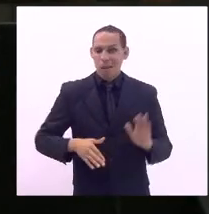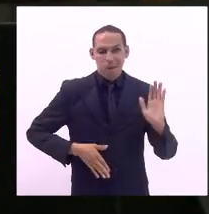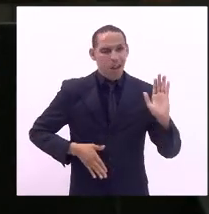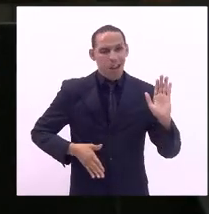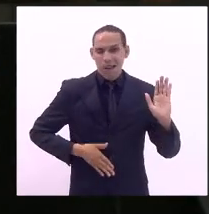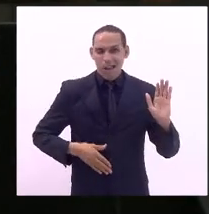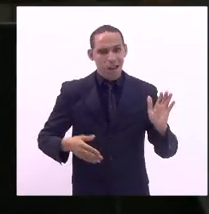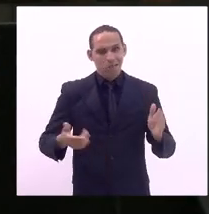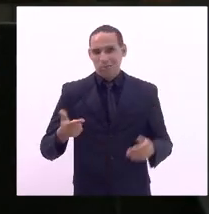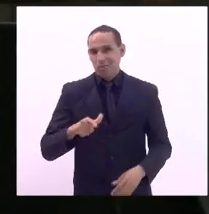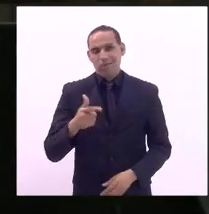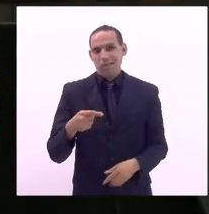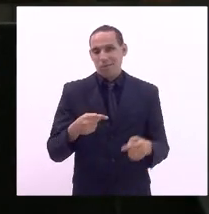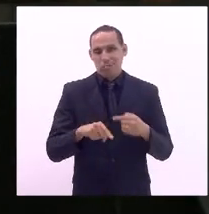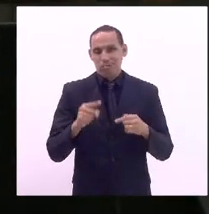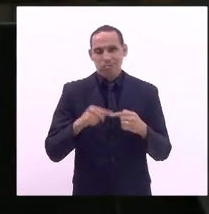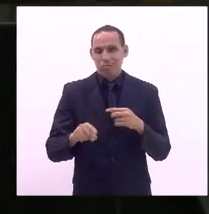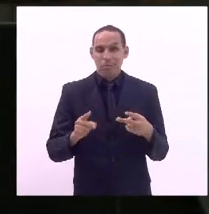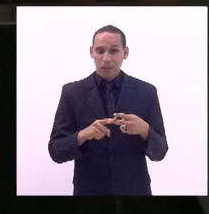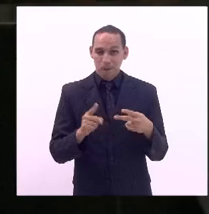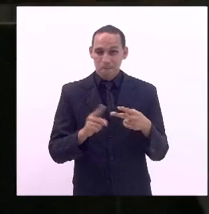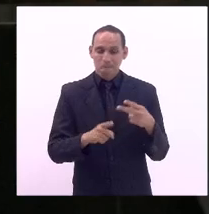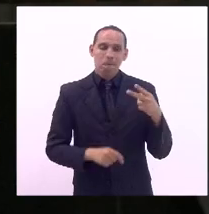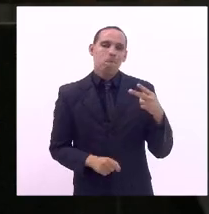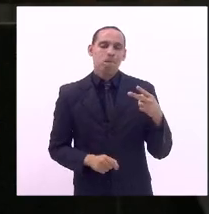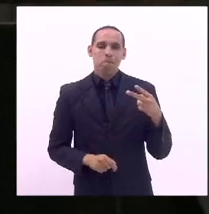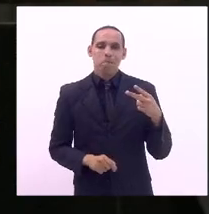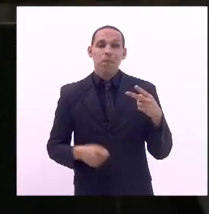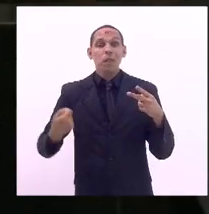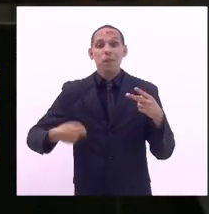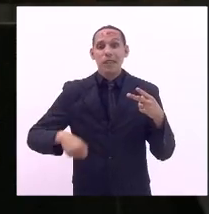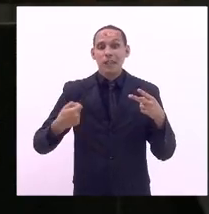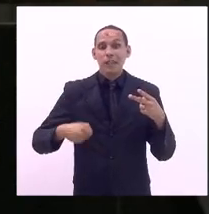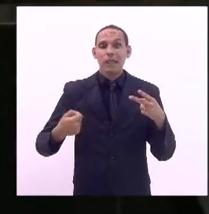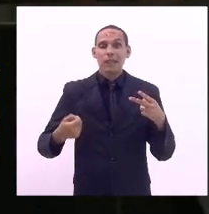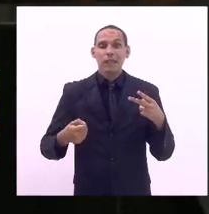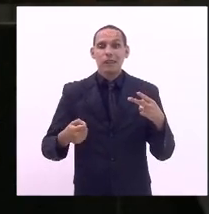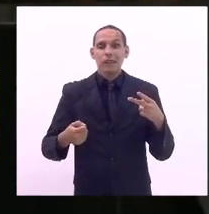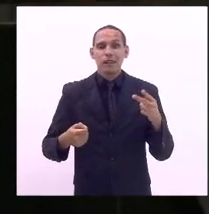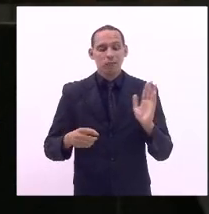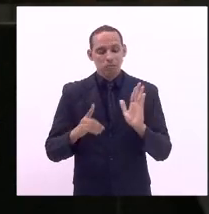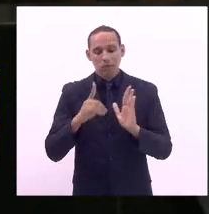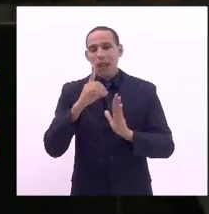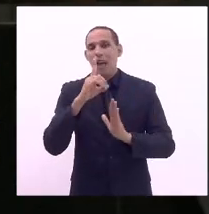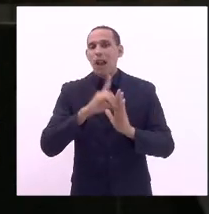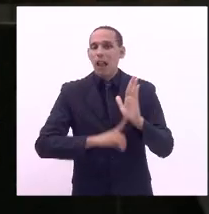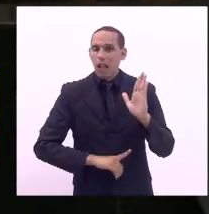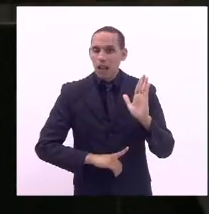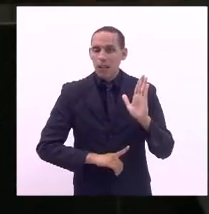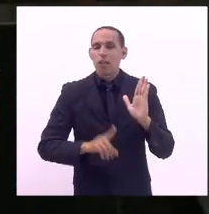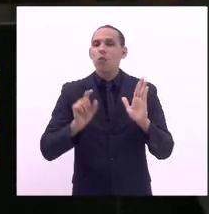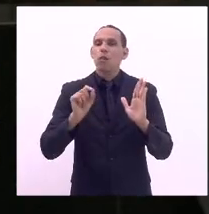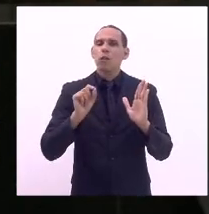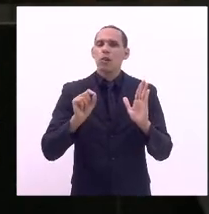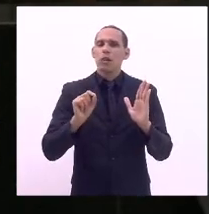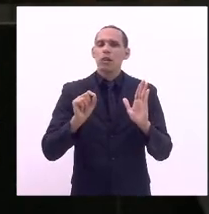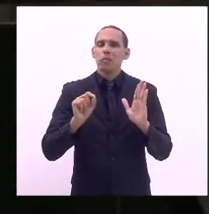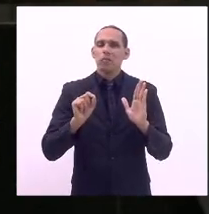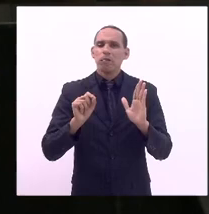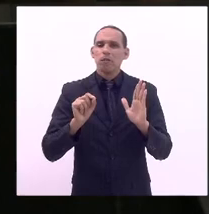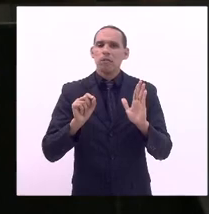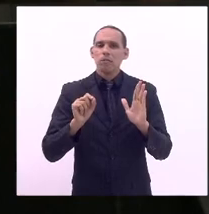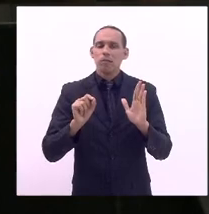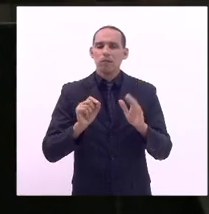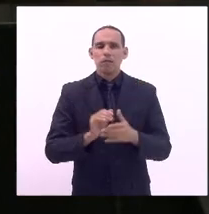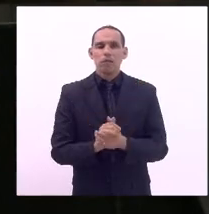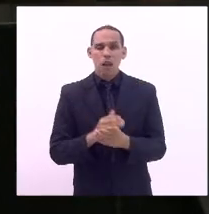Vagabundo nenhum tem. Segundo, precisa tirar uma declaração de não estar respondendo